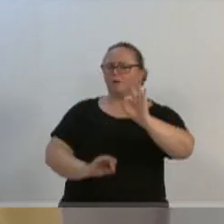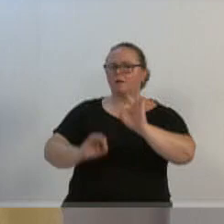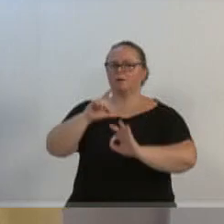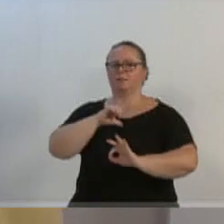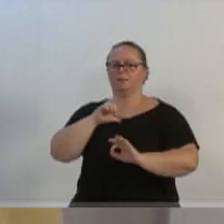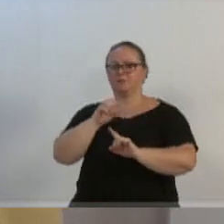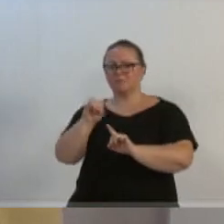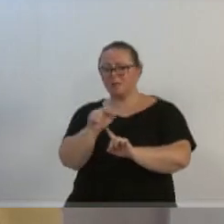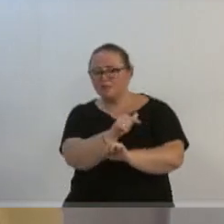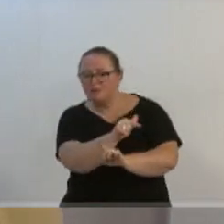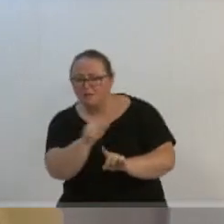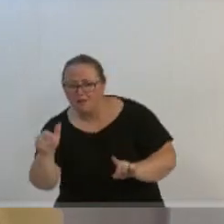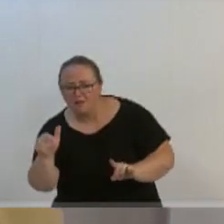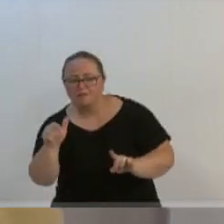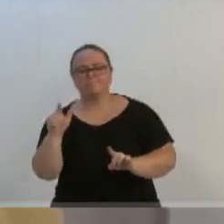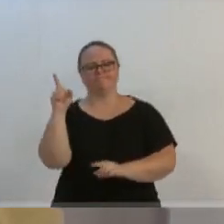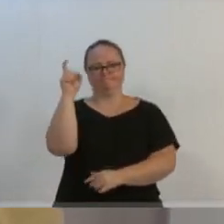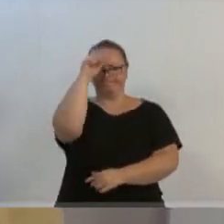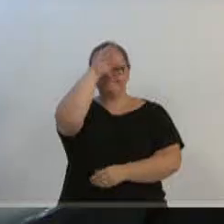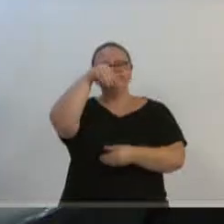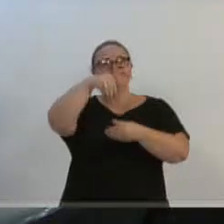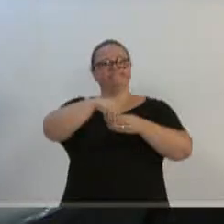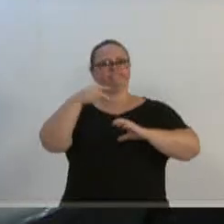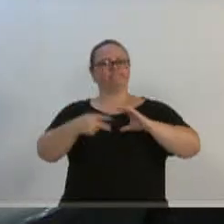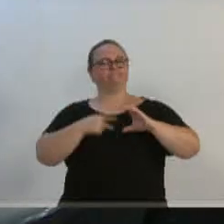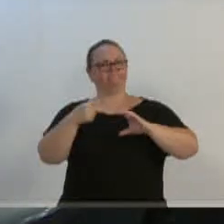difícil para o governo aqui nesta casa.